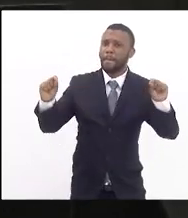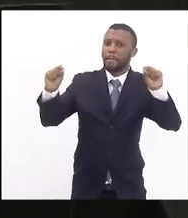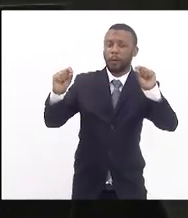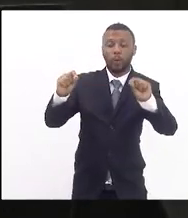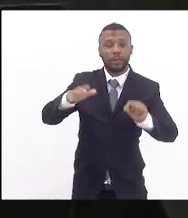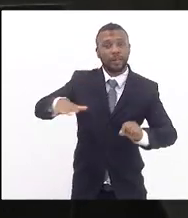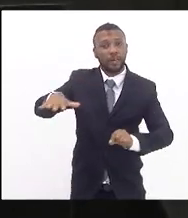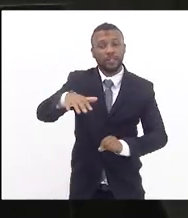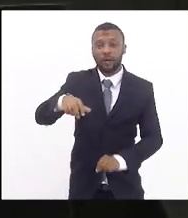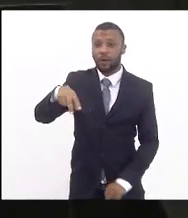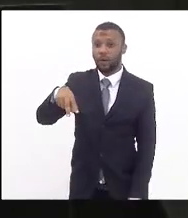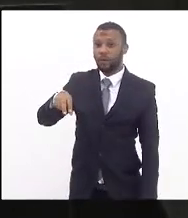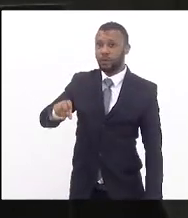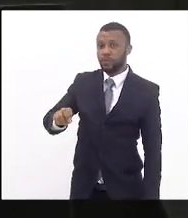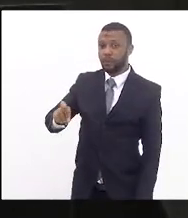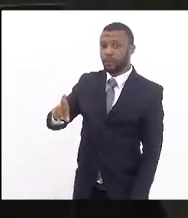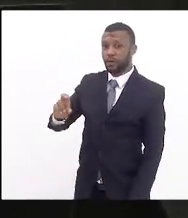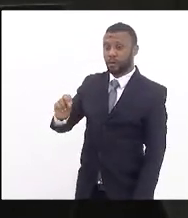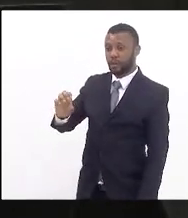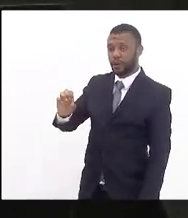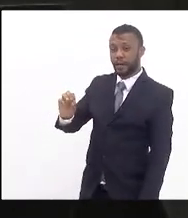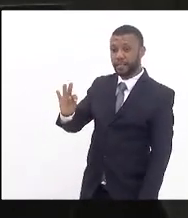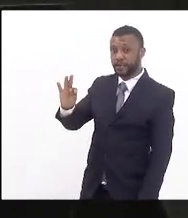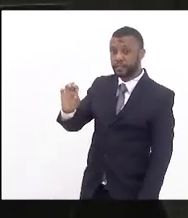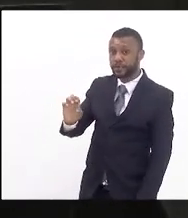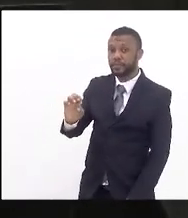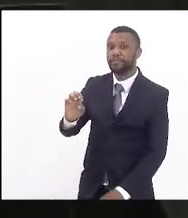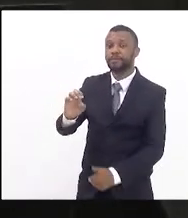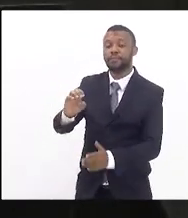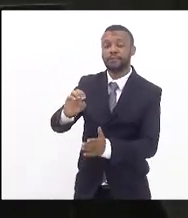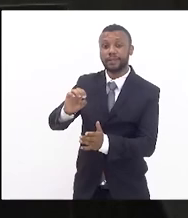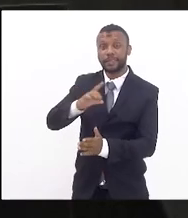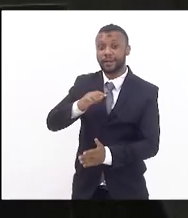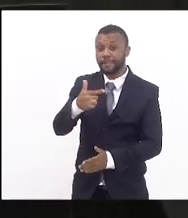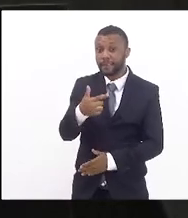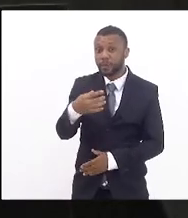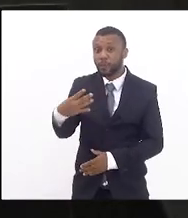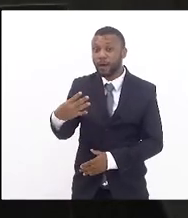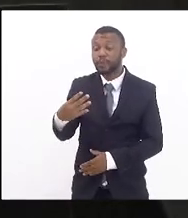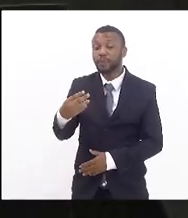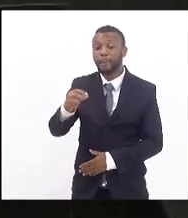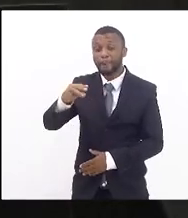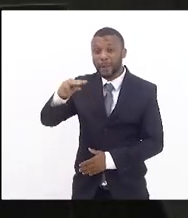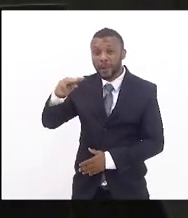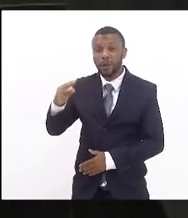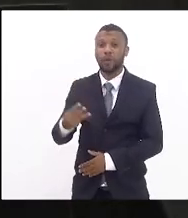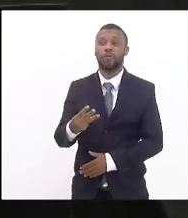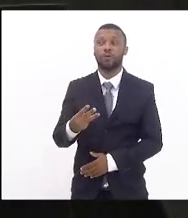noroeste, foram 24 milhões. 16 vezes 1,5 milhão para cada